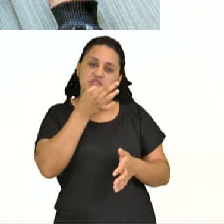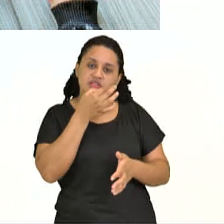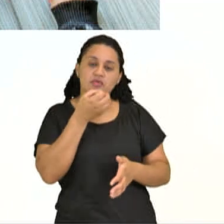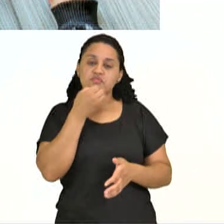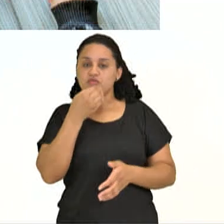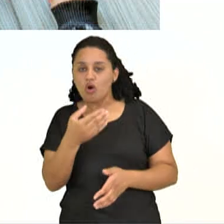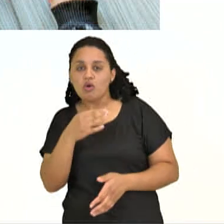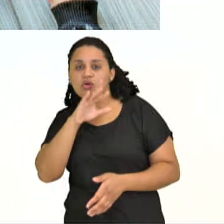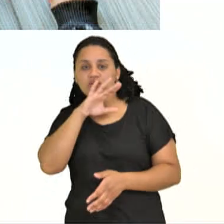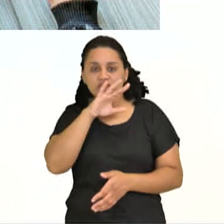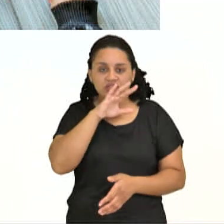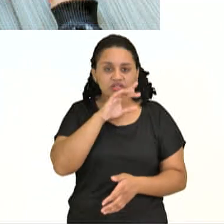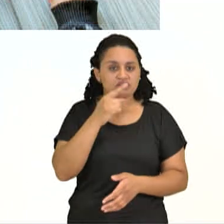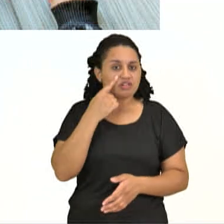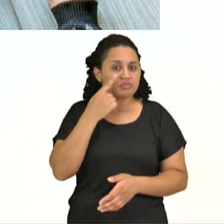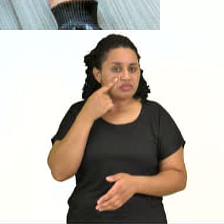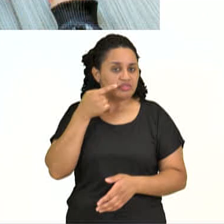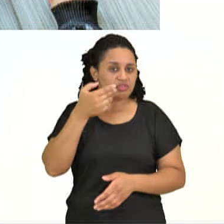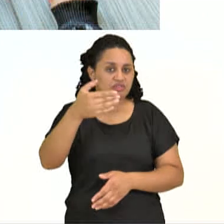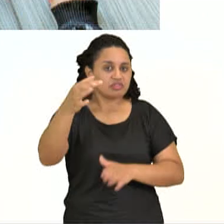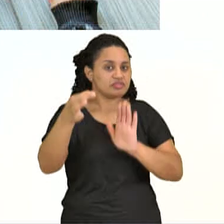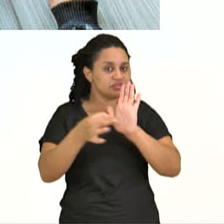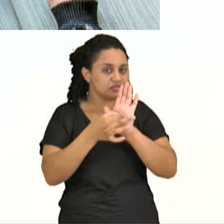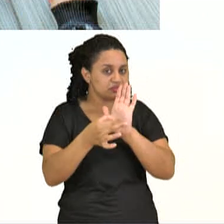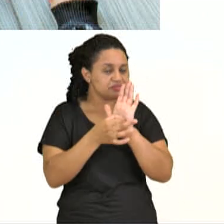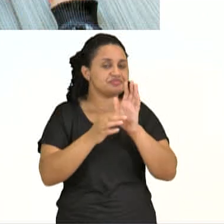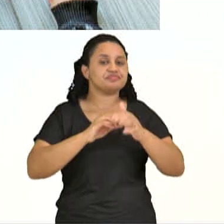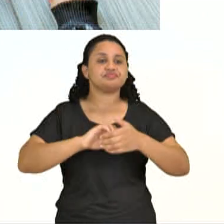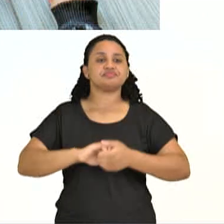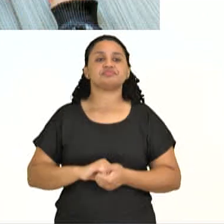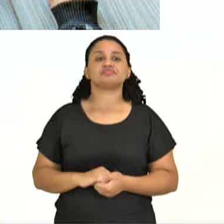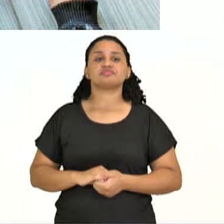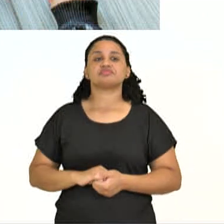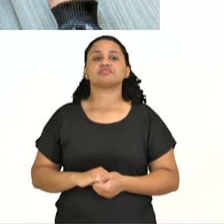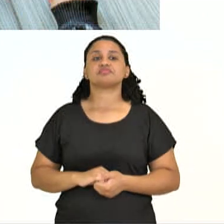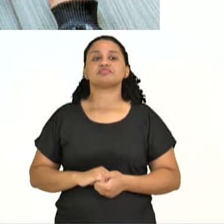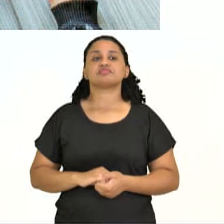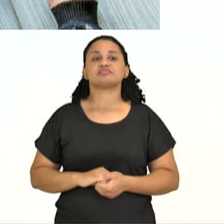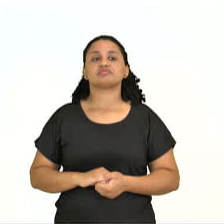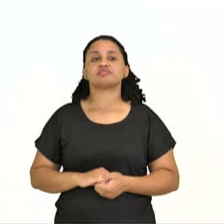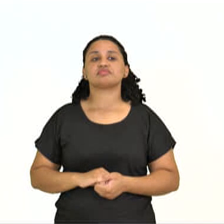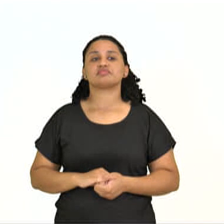negativa? Vamos ver com os argumentos? Olha lá.